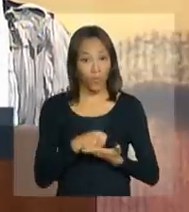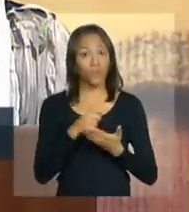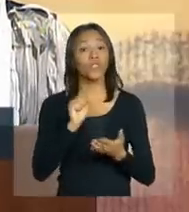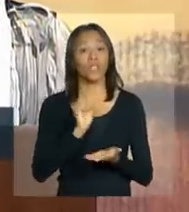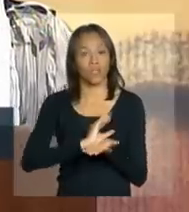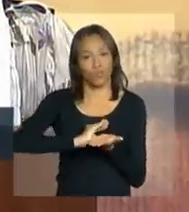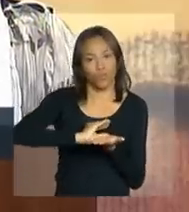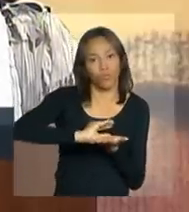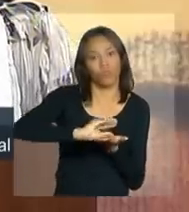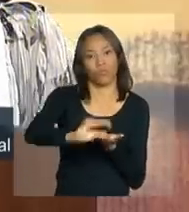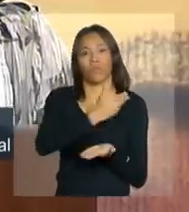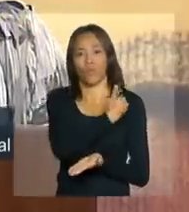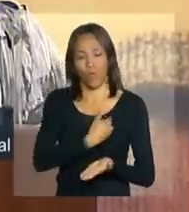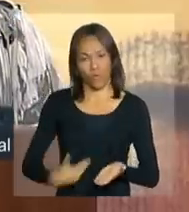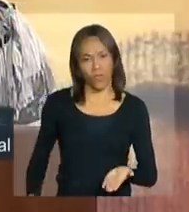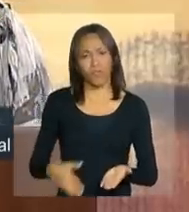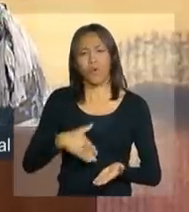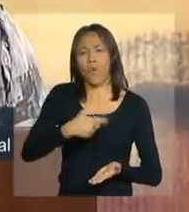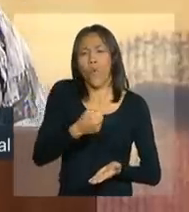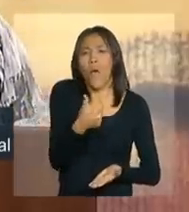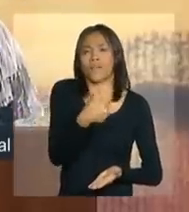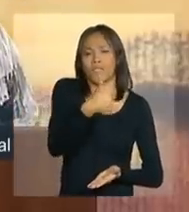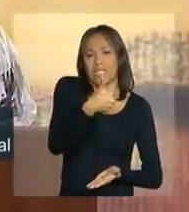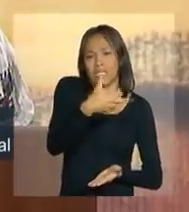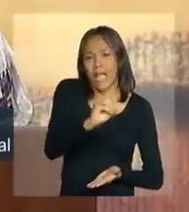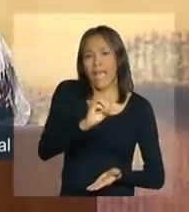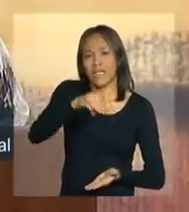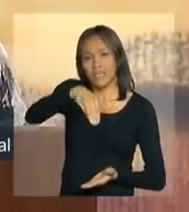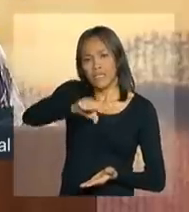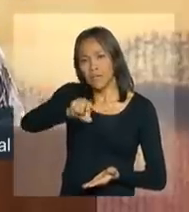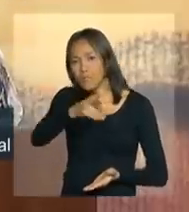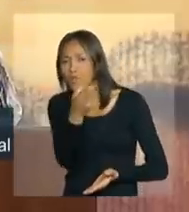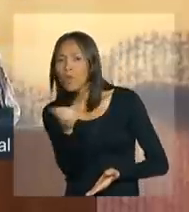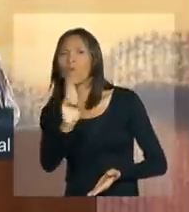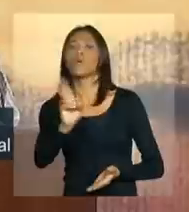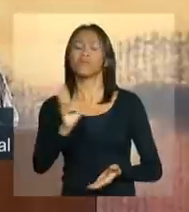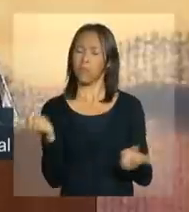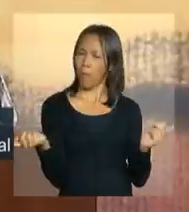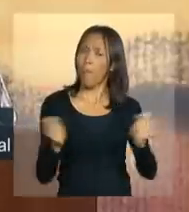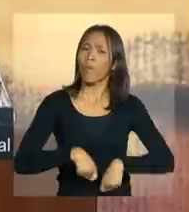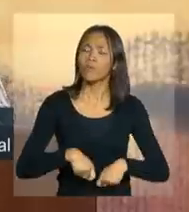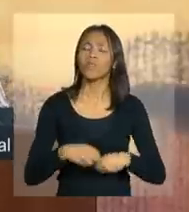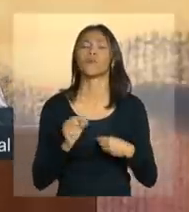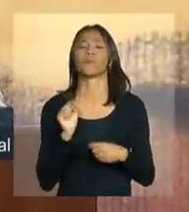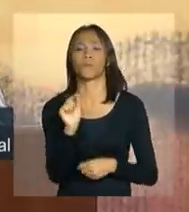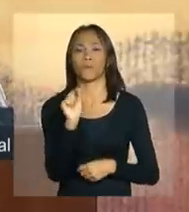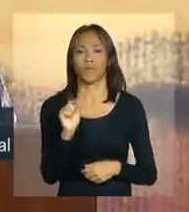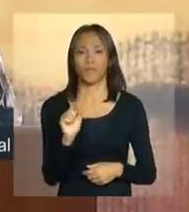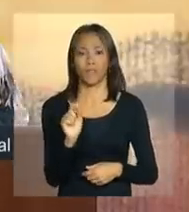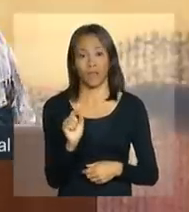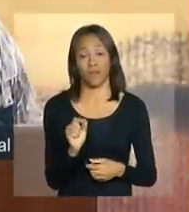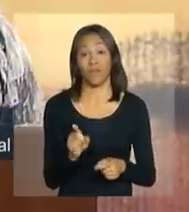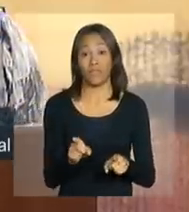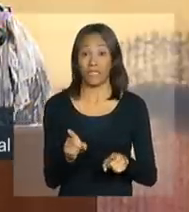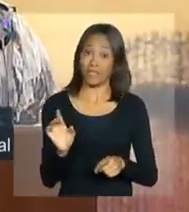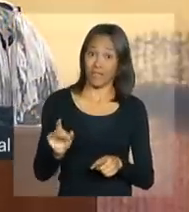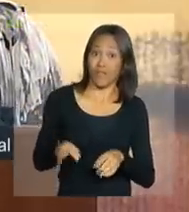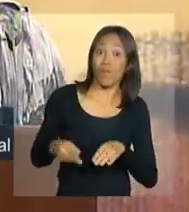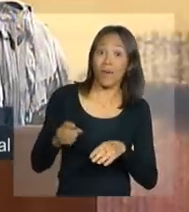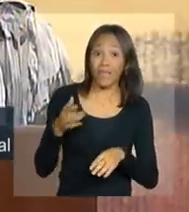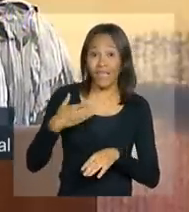públicos na ordem de quase 10 milhões podermos propiciar uma participação